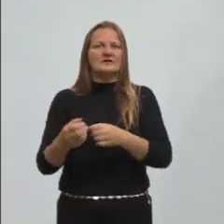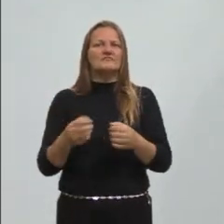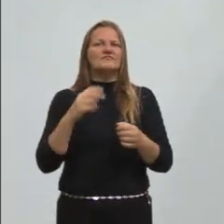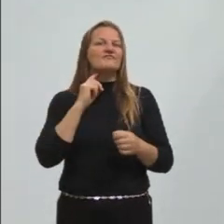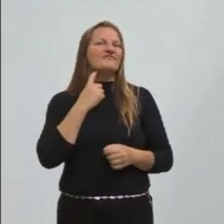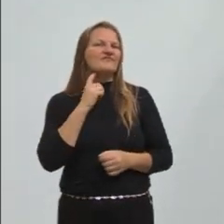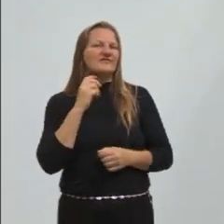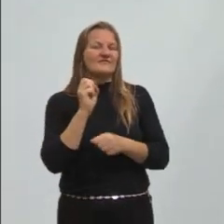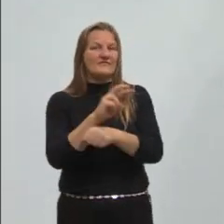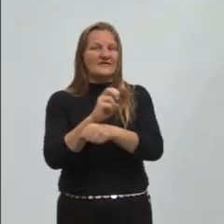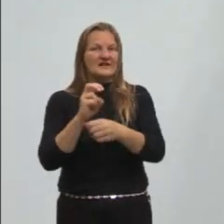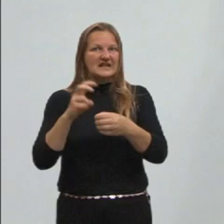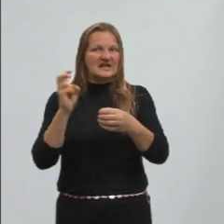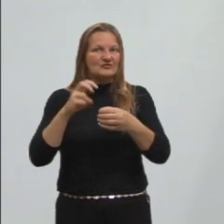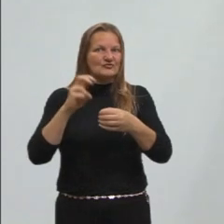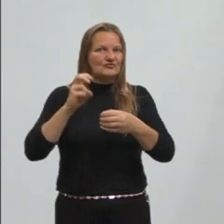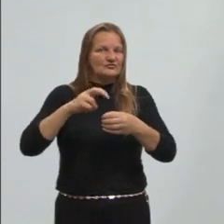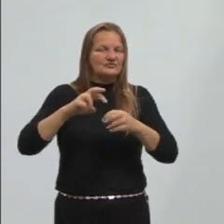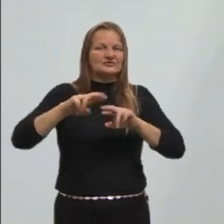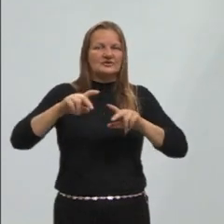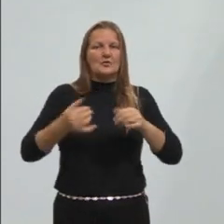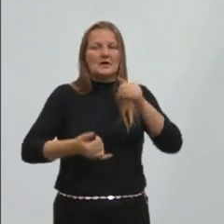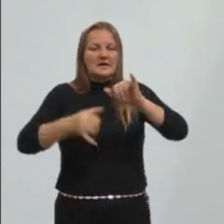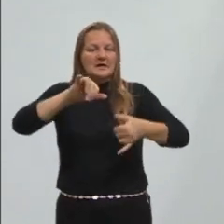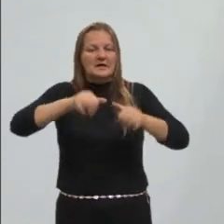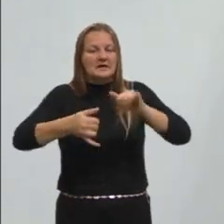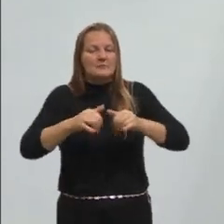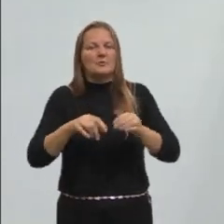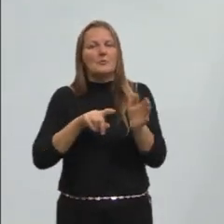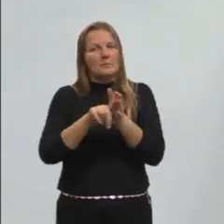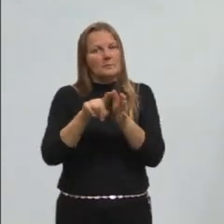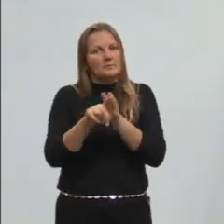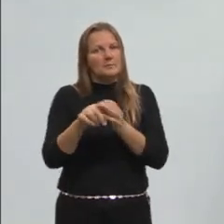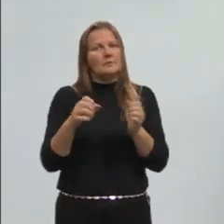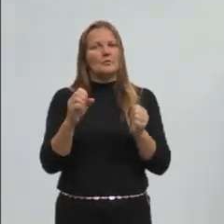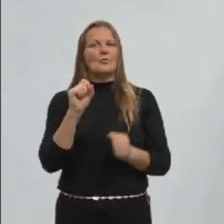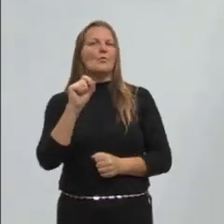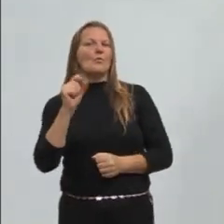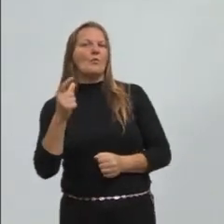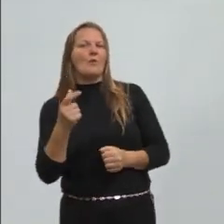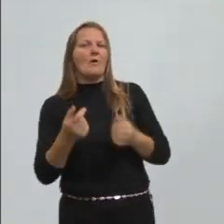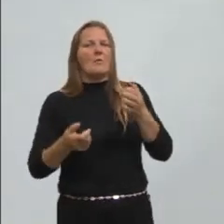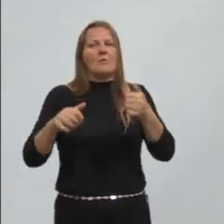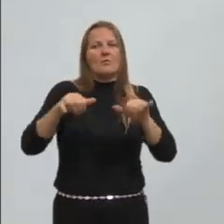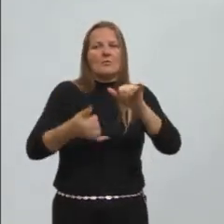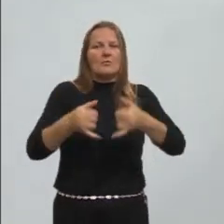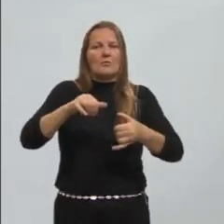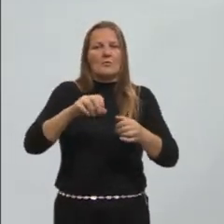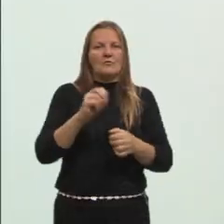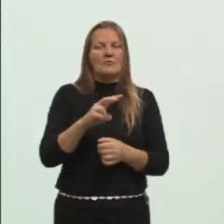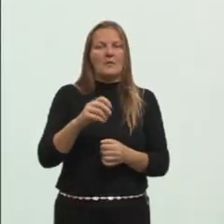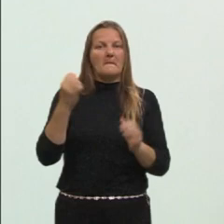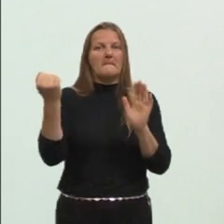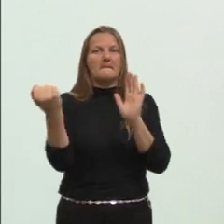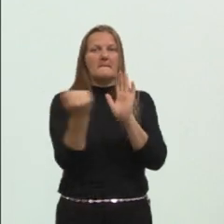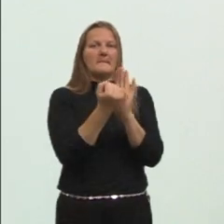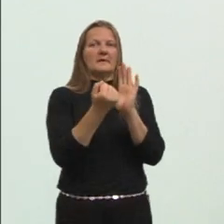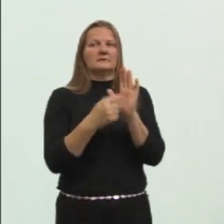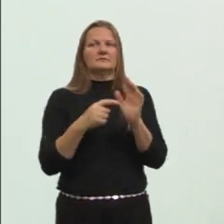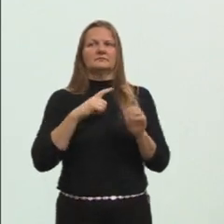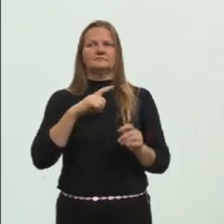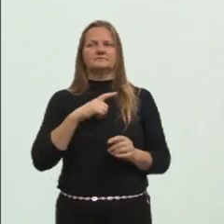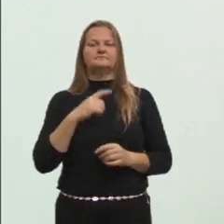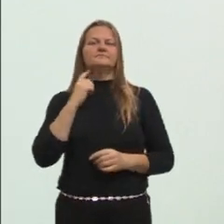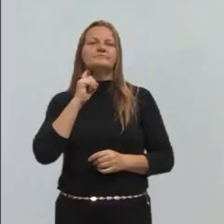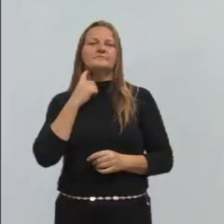sim faz alguma questionamento que pode ser tanto químico que vai perguntar lá qual poluente foi o que maior impactou né O que que ocasionou essa